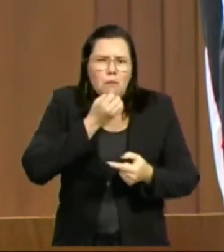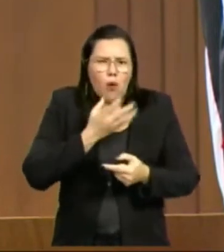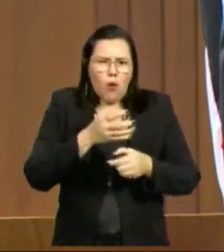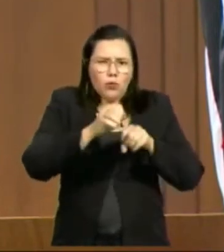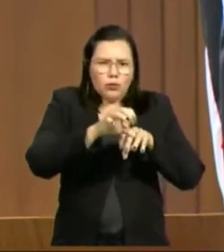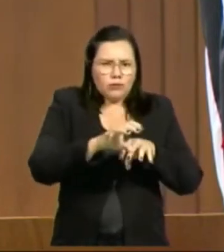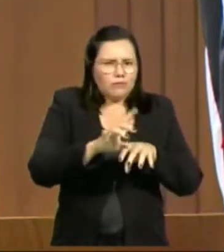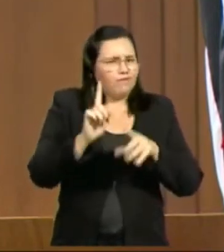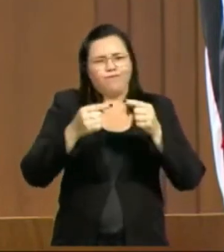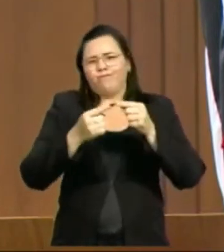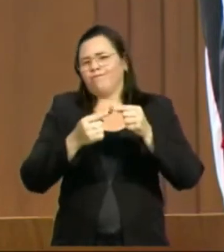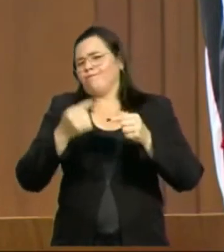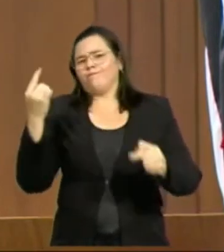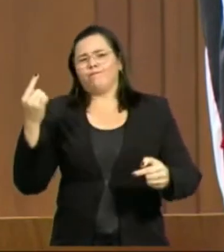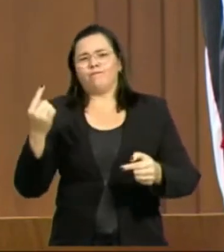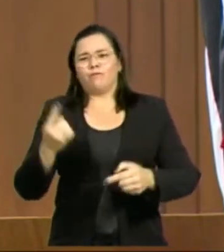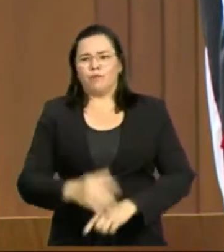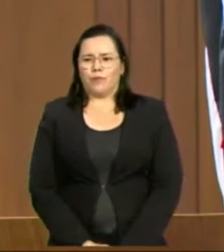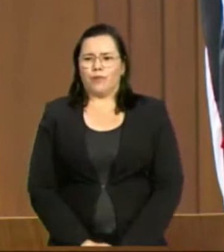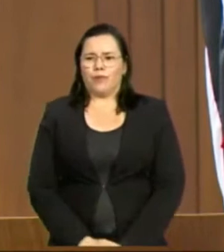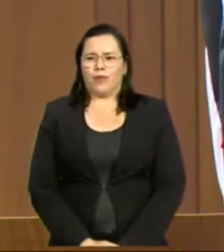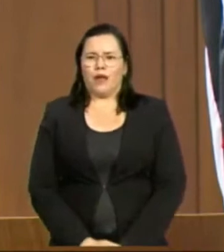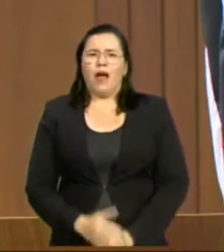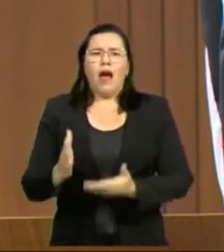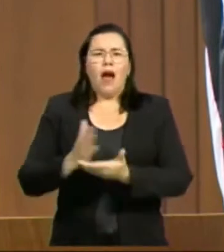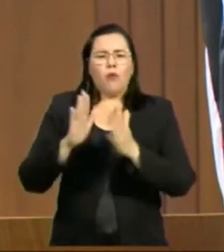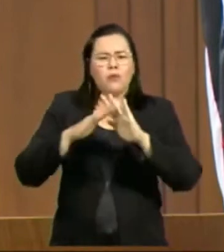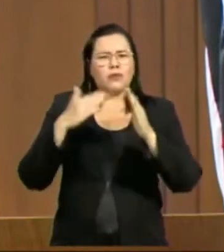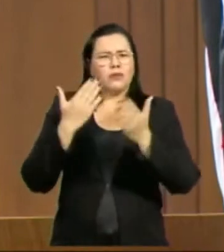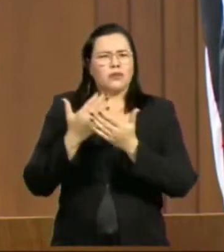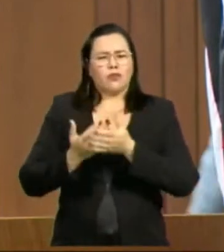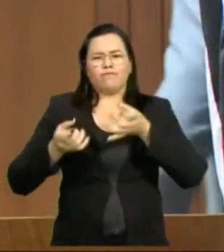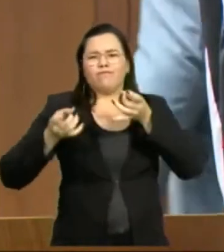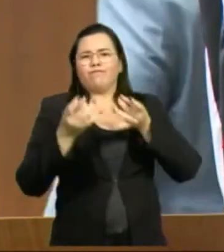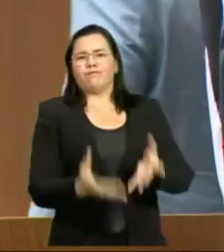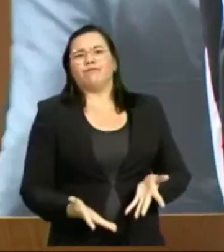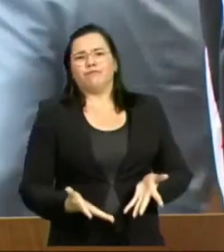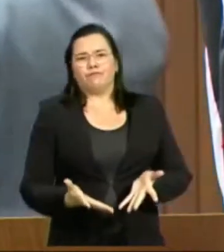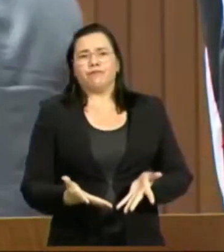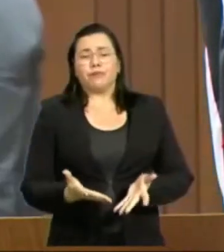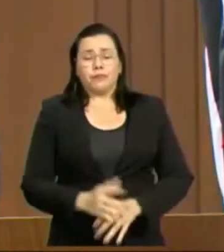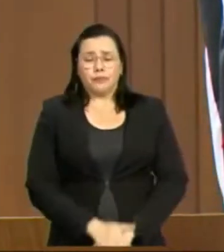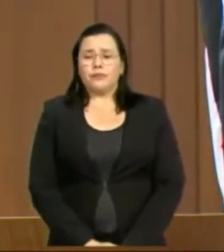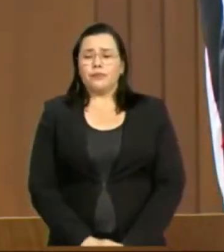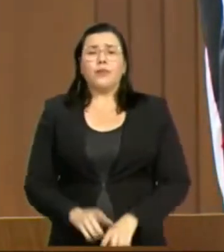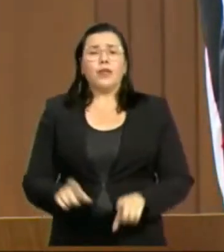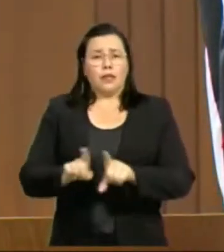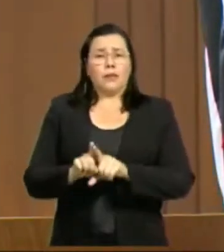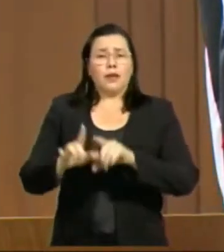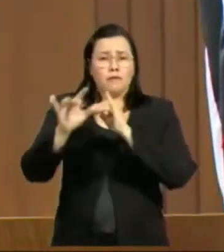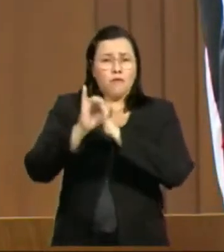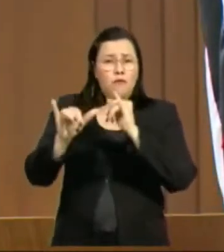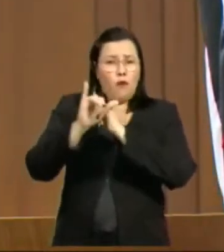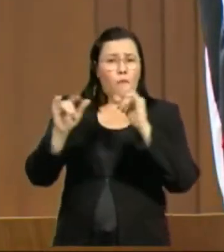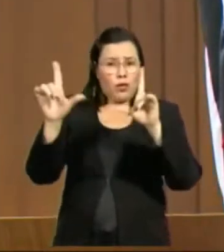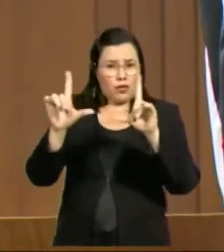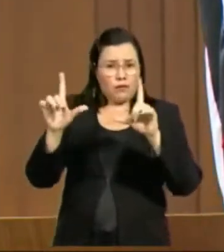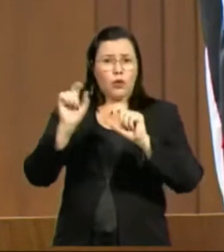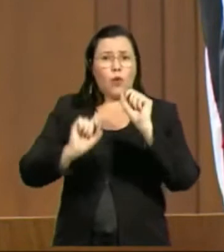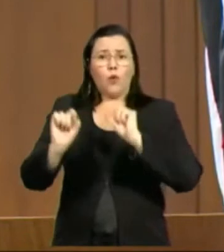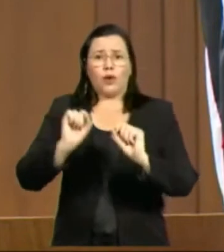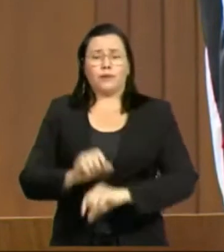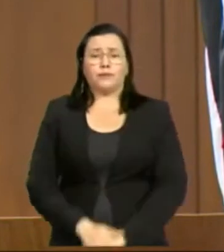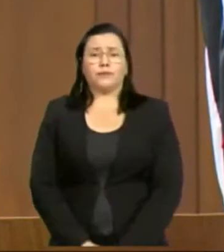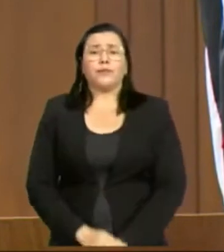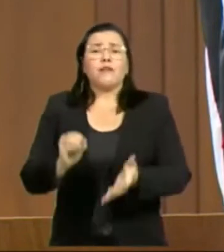completamente abandonadas. Então, e além de que fizeram menção que as crianças também estão sem receber a